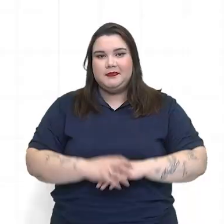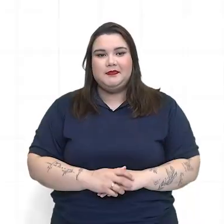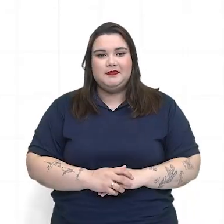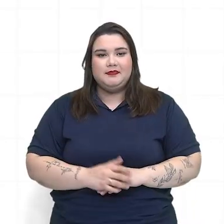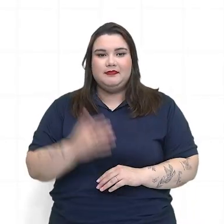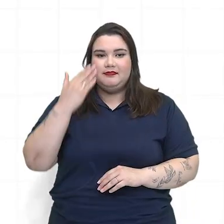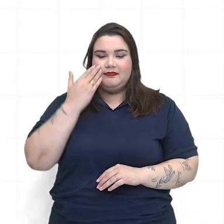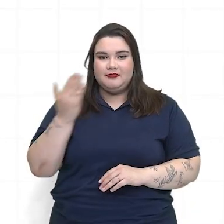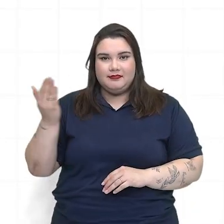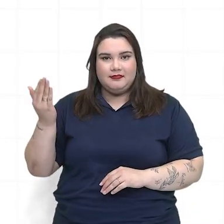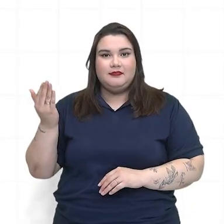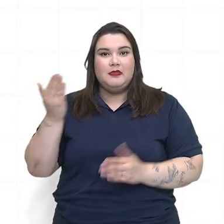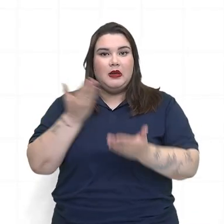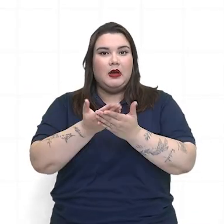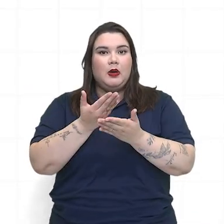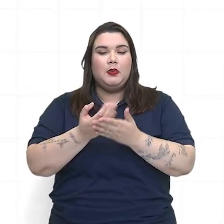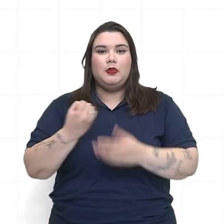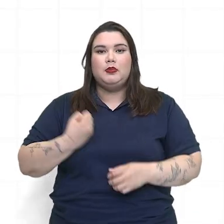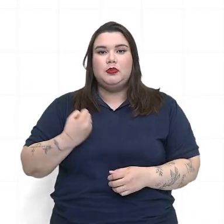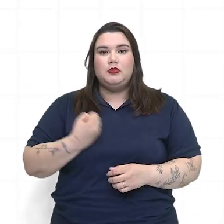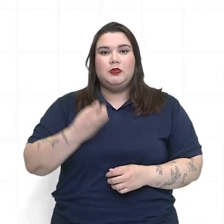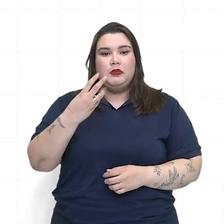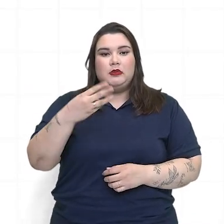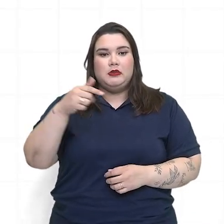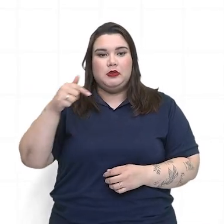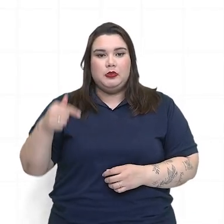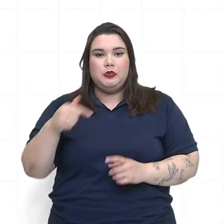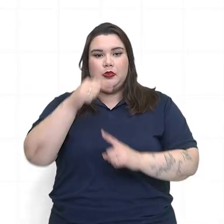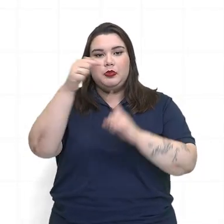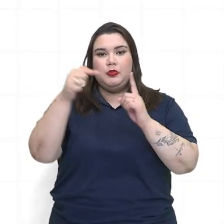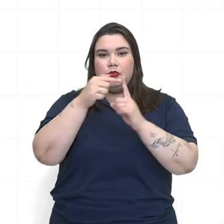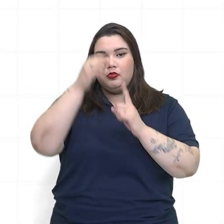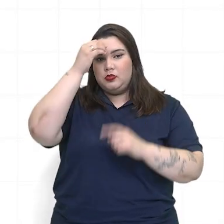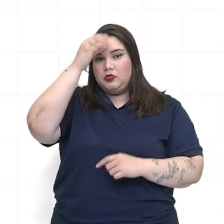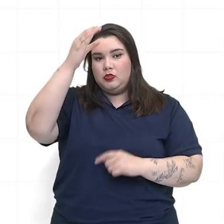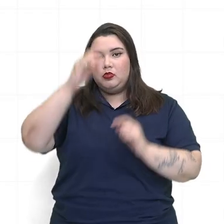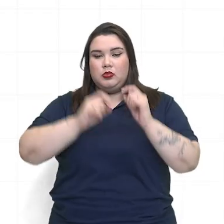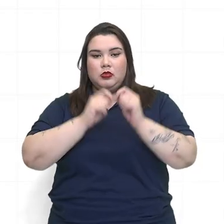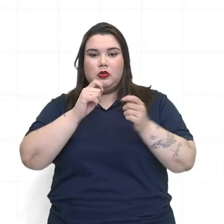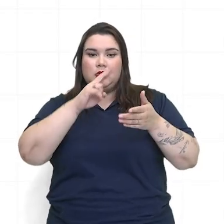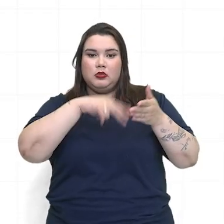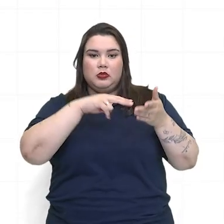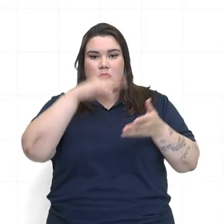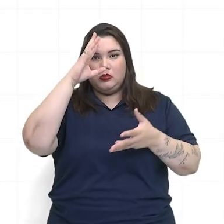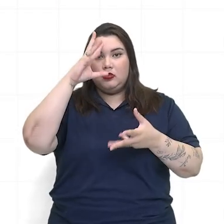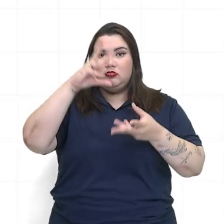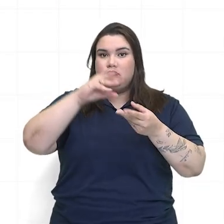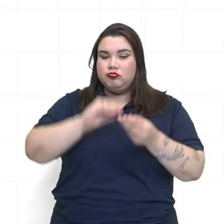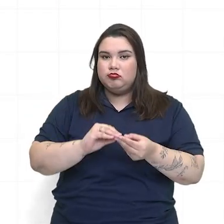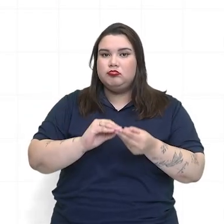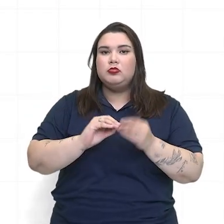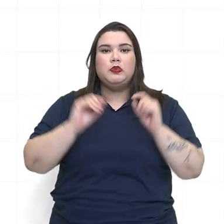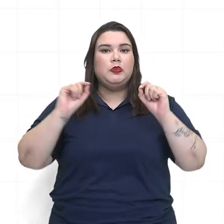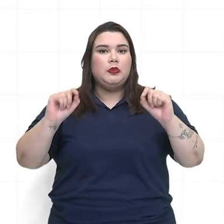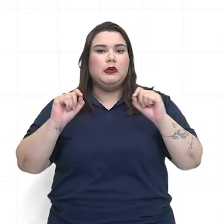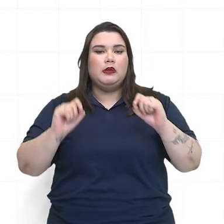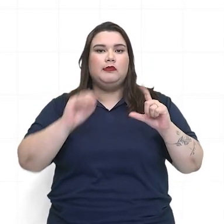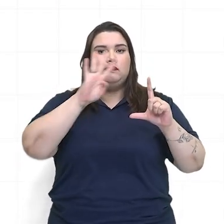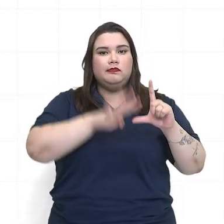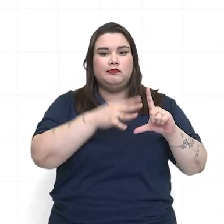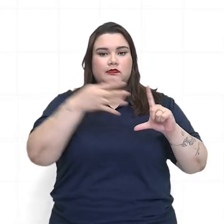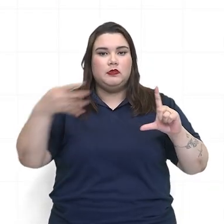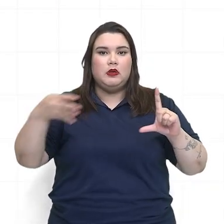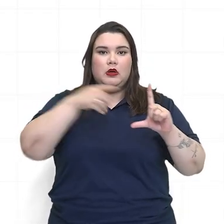hoje. A aula de número 37 traz como objeto de conhecimento leitura e interpretação